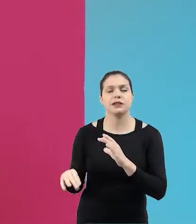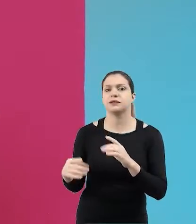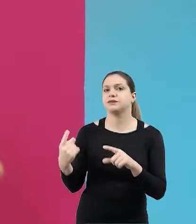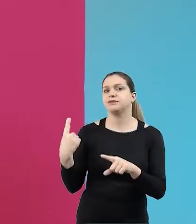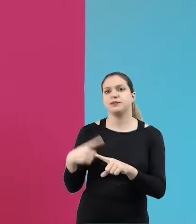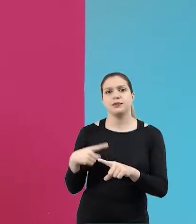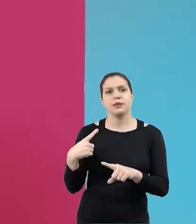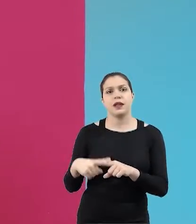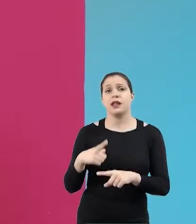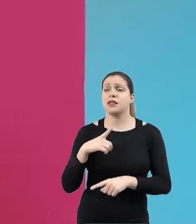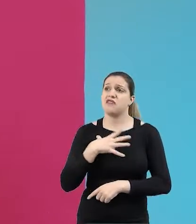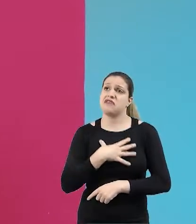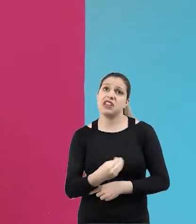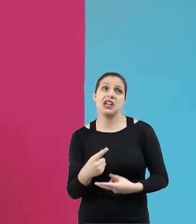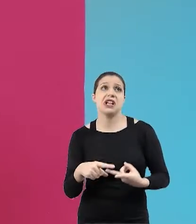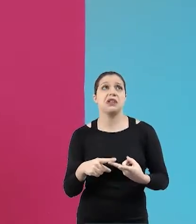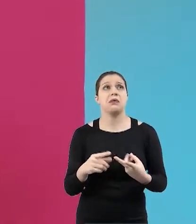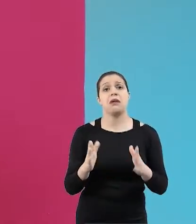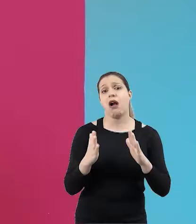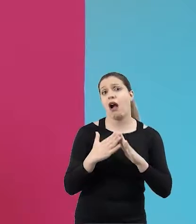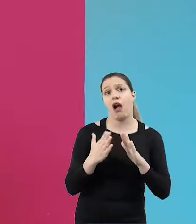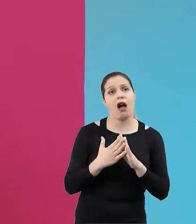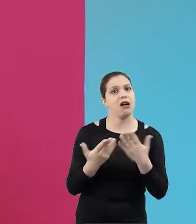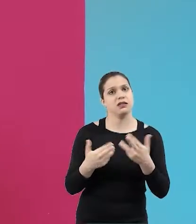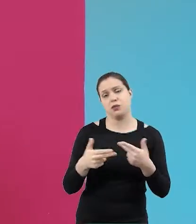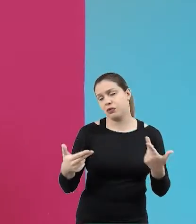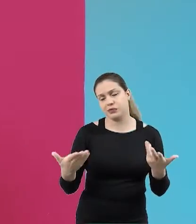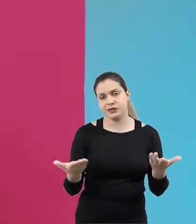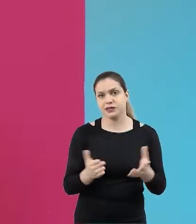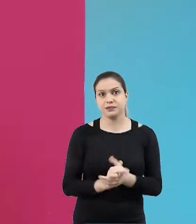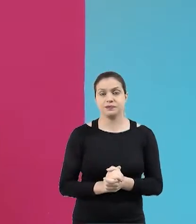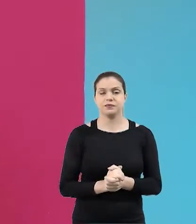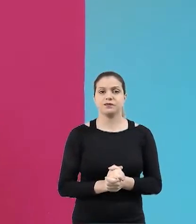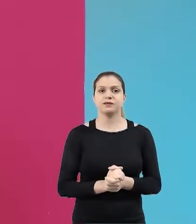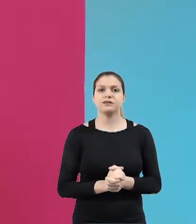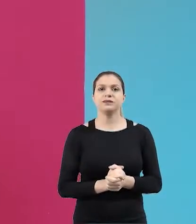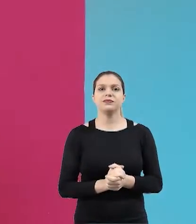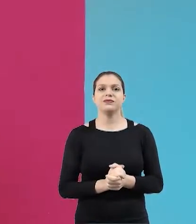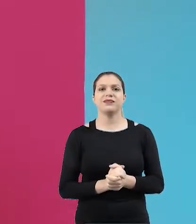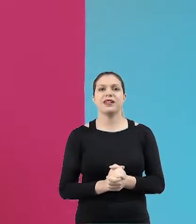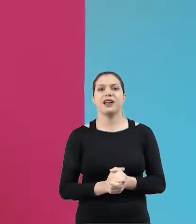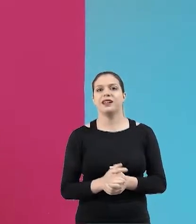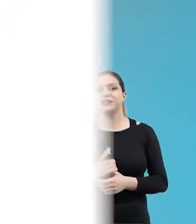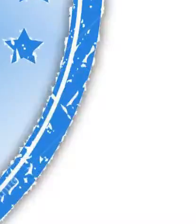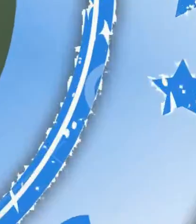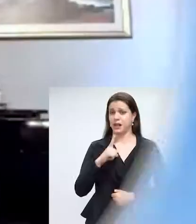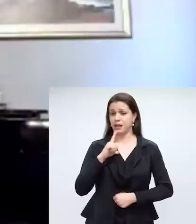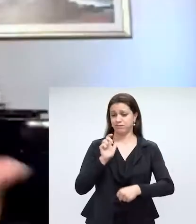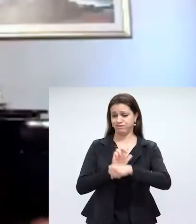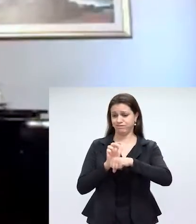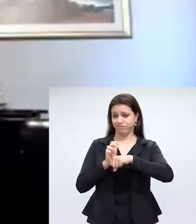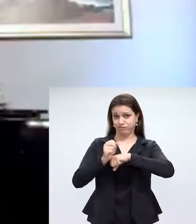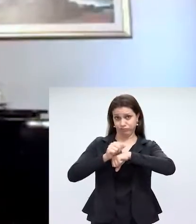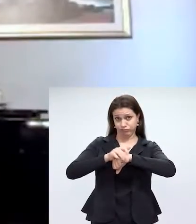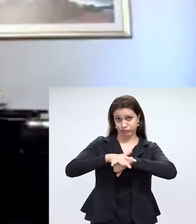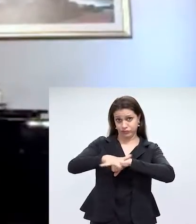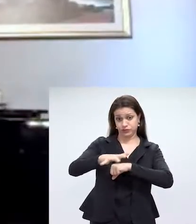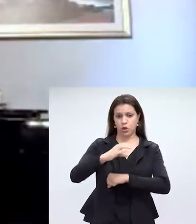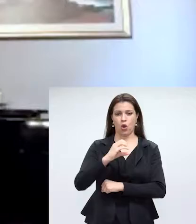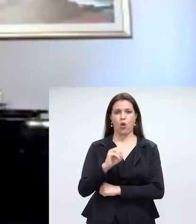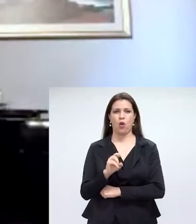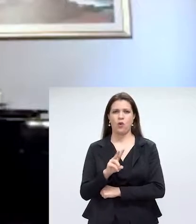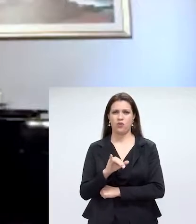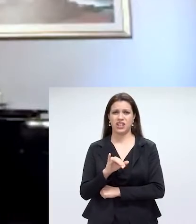da existência de uma casa em comum, de qualquer tipo de bem. E, infelizmente, é mais comum do que a gente possa imaginar. E como a pandemia